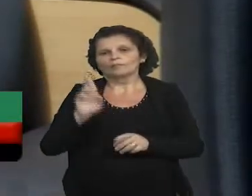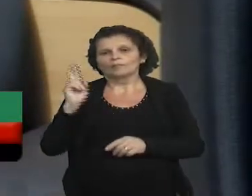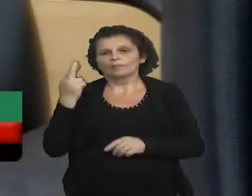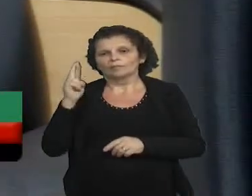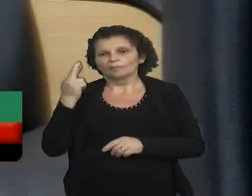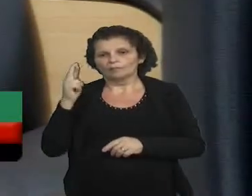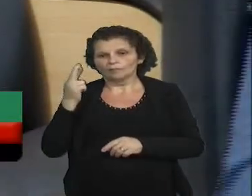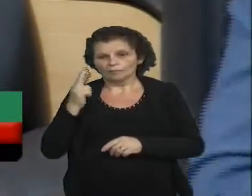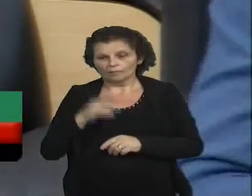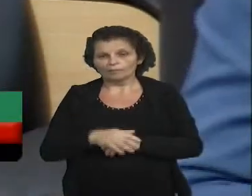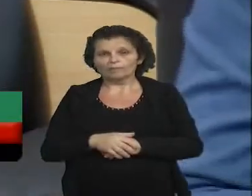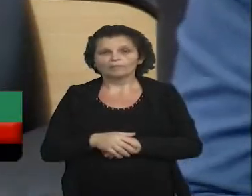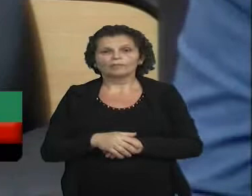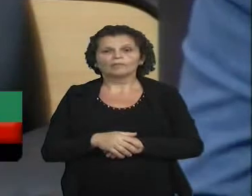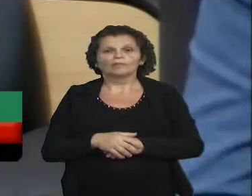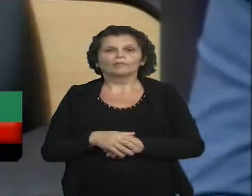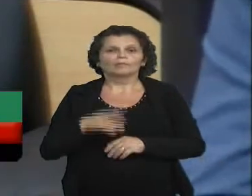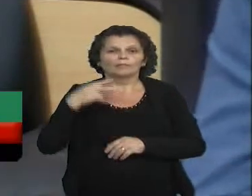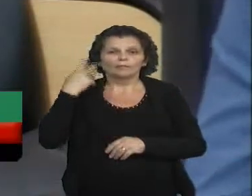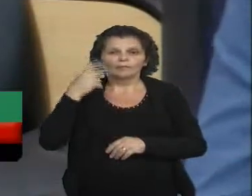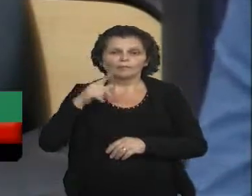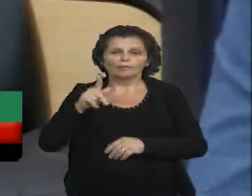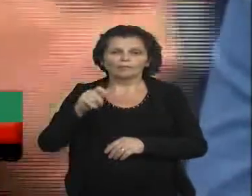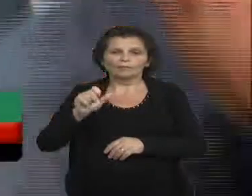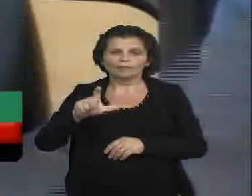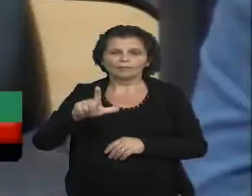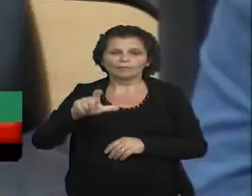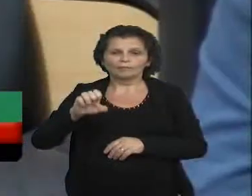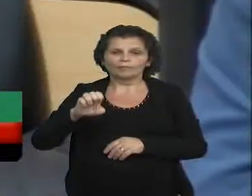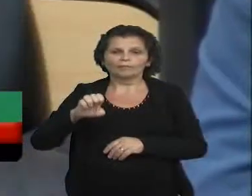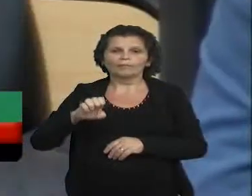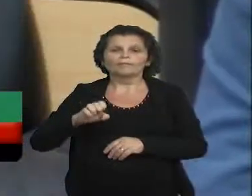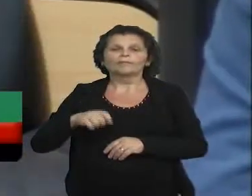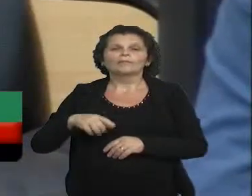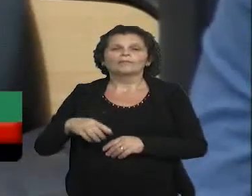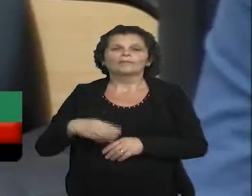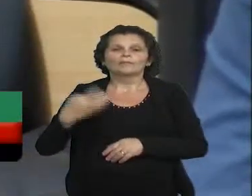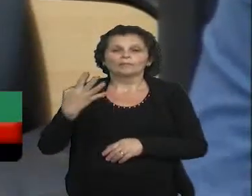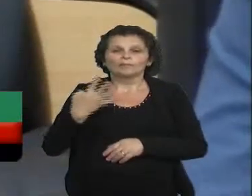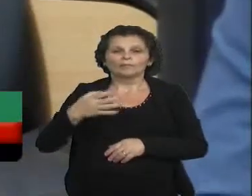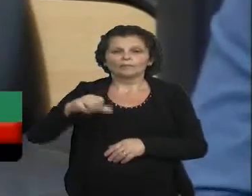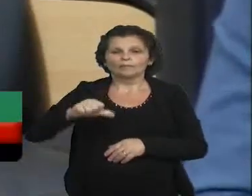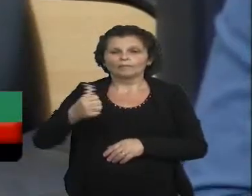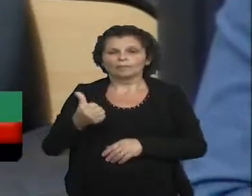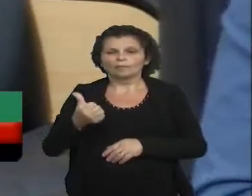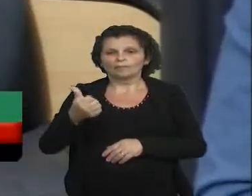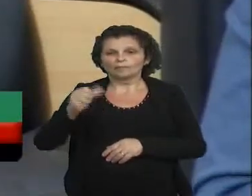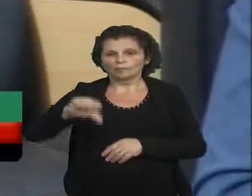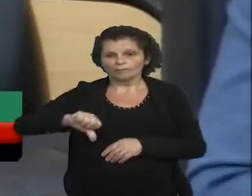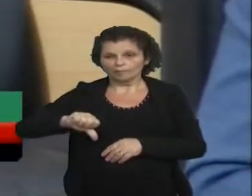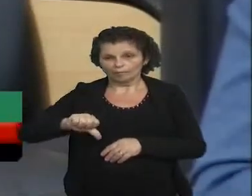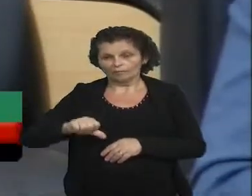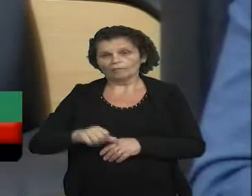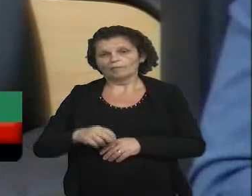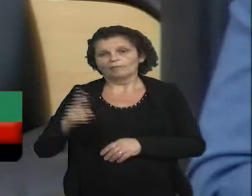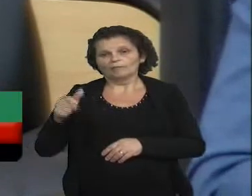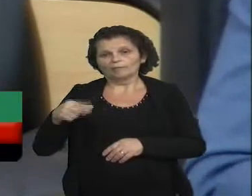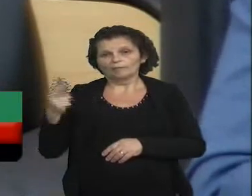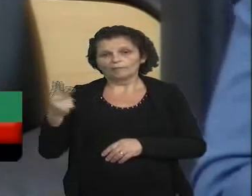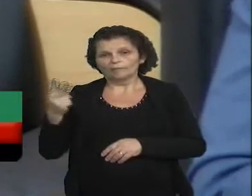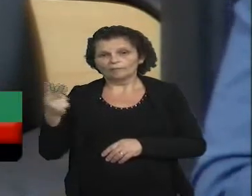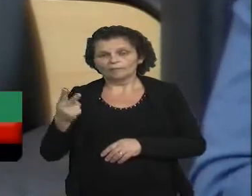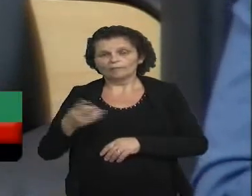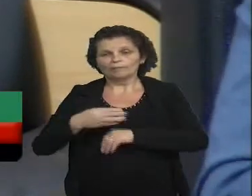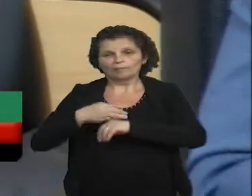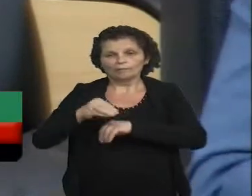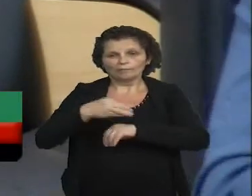Rochidale. Indicação do nobre vereador Pelé da Cândida, indicação de número 4969 de 2022. Indica-se